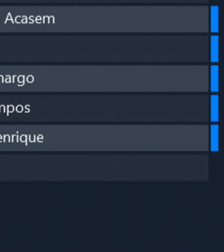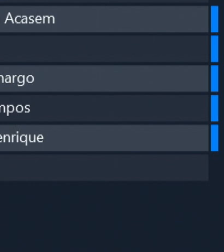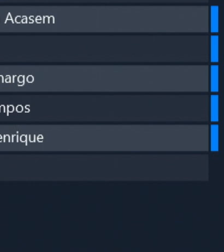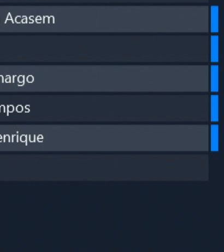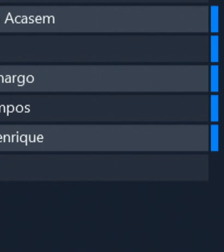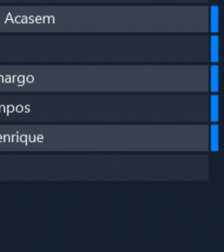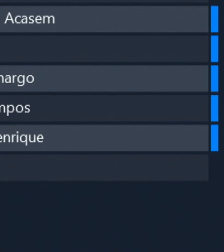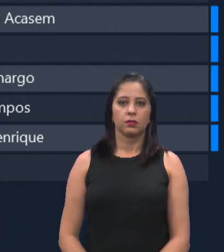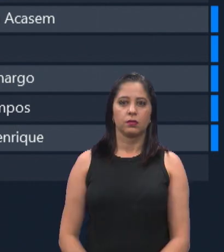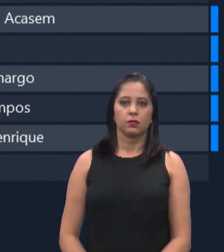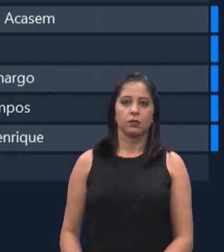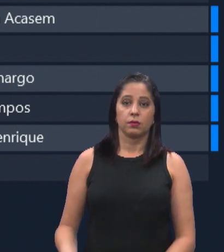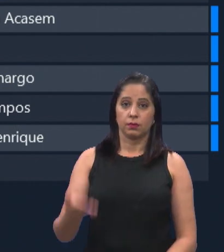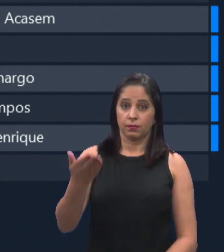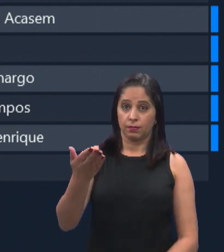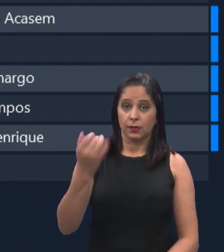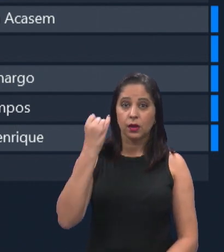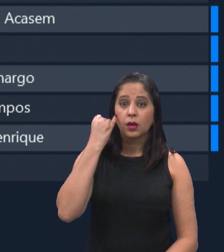José Luiz Nunes.